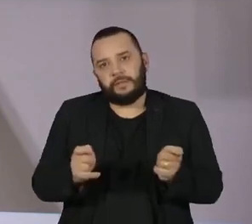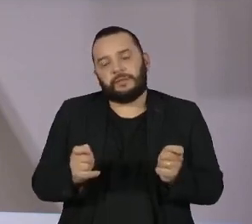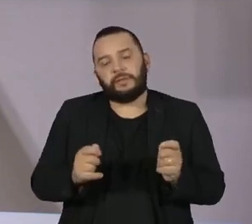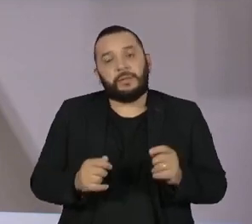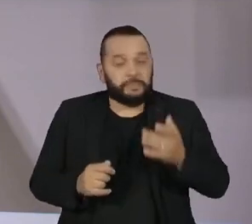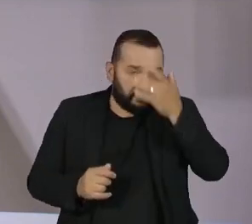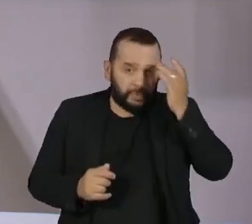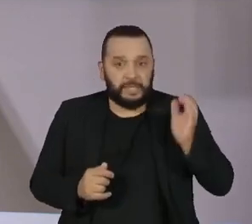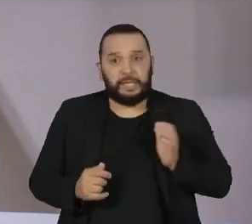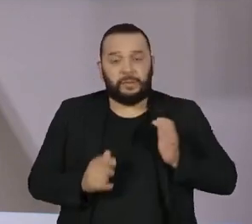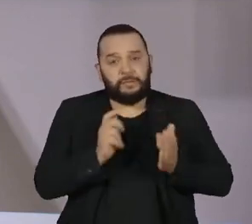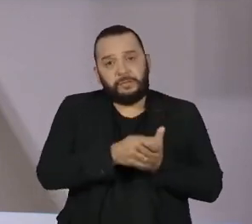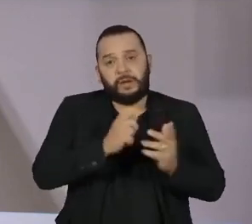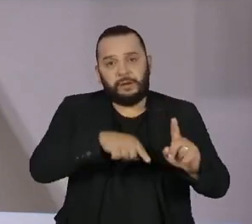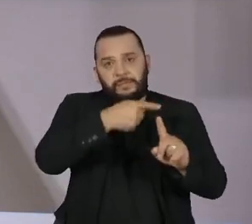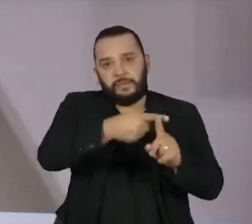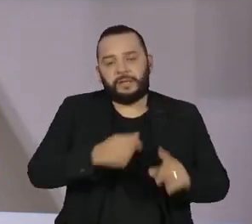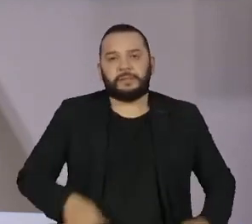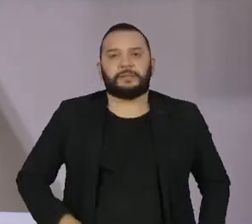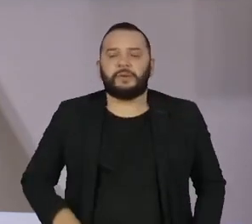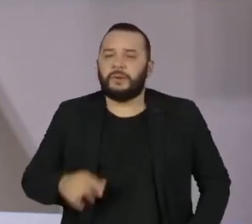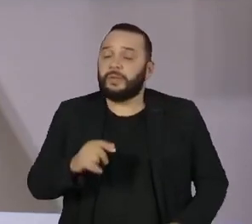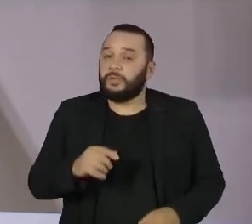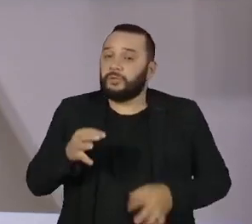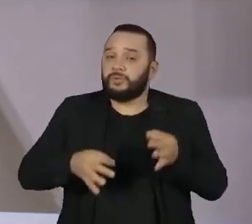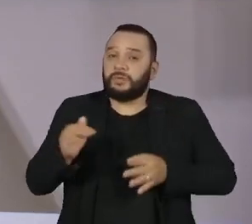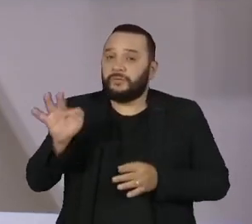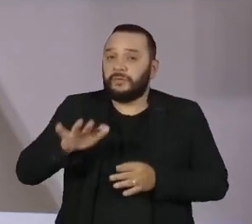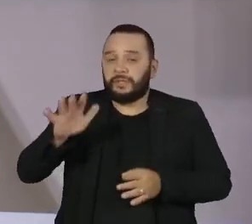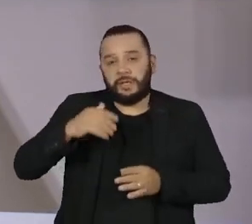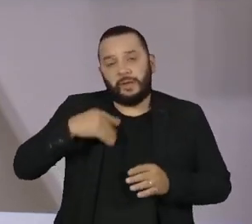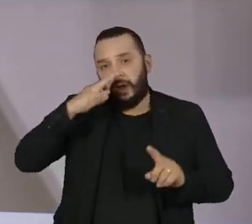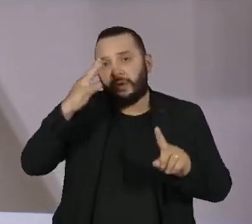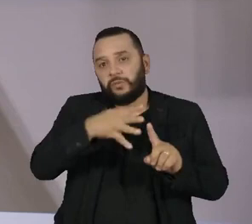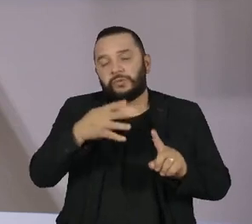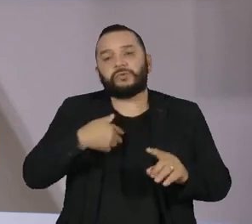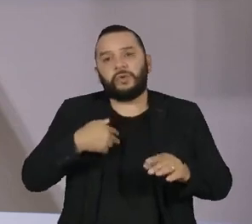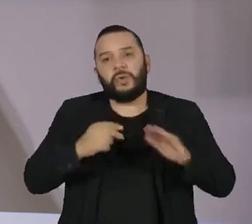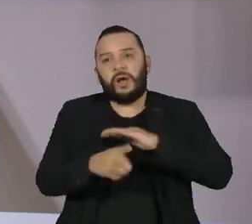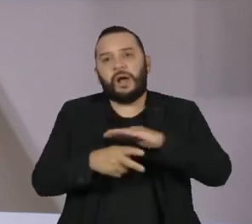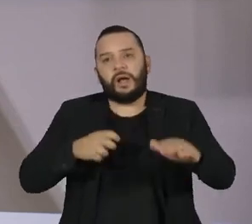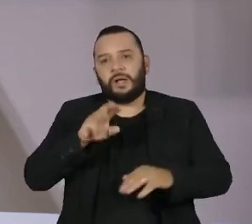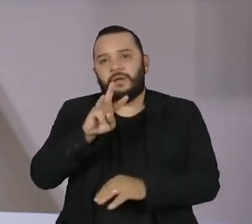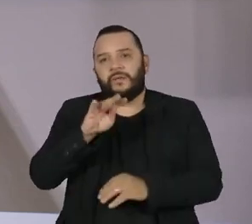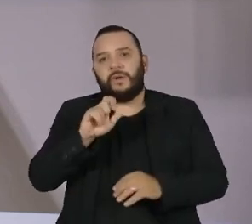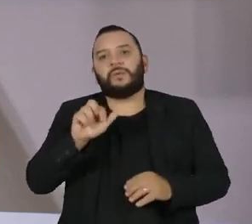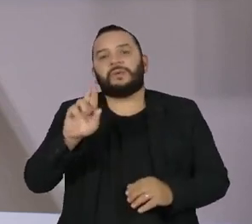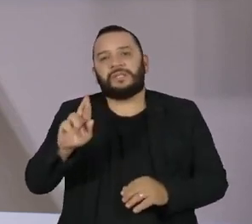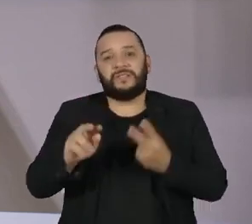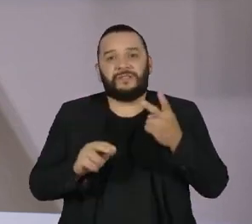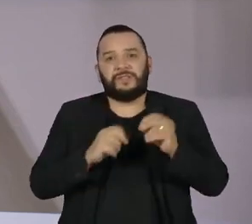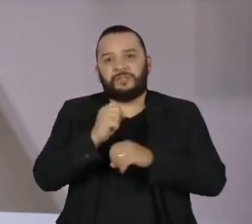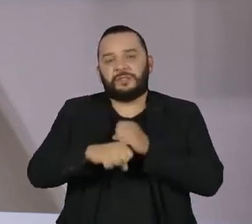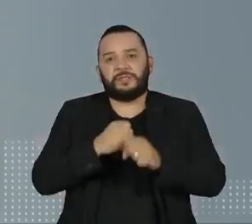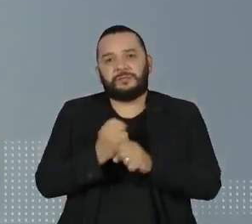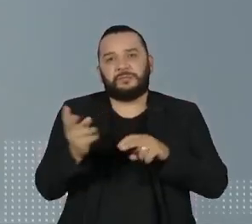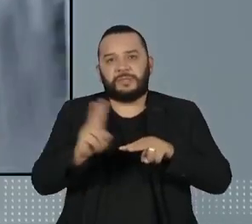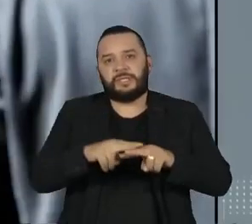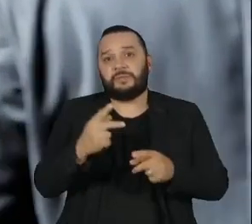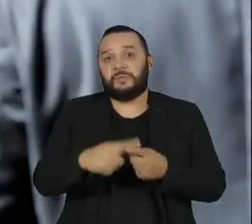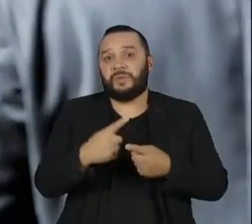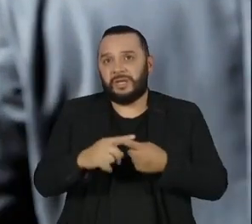a justiça federal Condena o hacker Walter delgatti há 20 anos de prisão por invadir o celular de autoridades